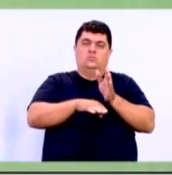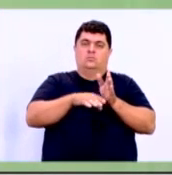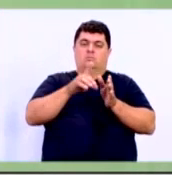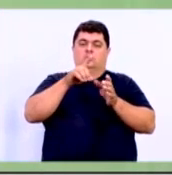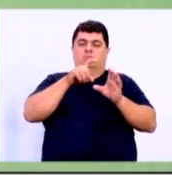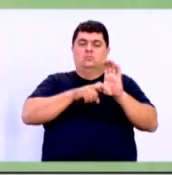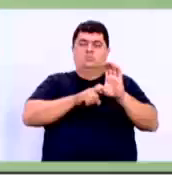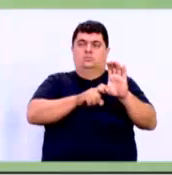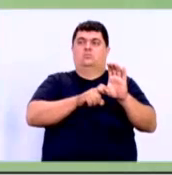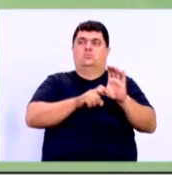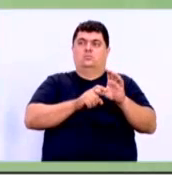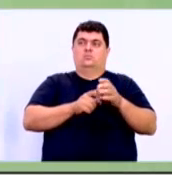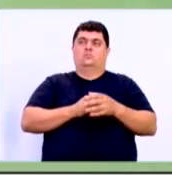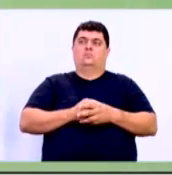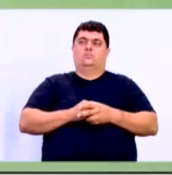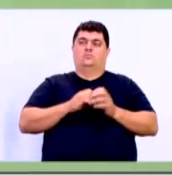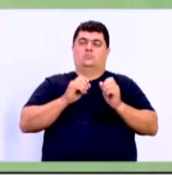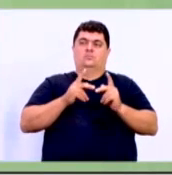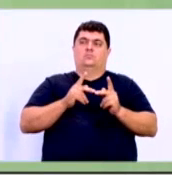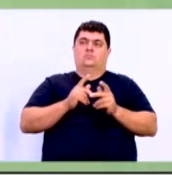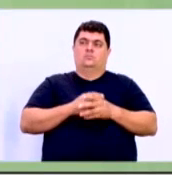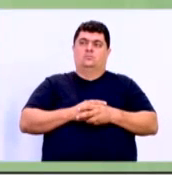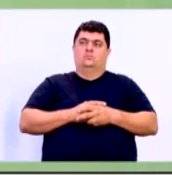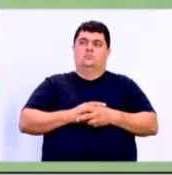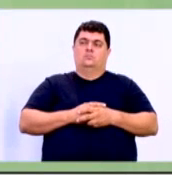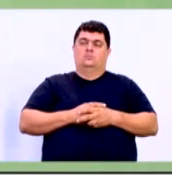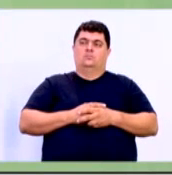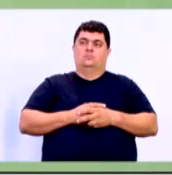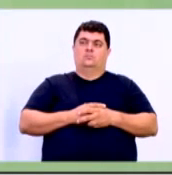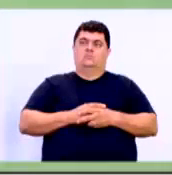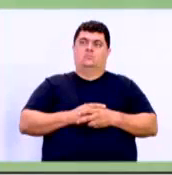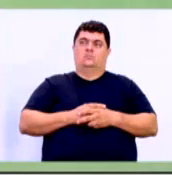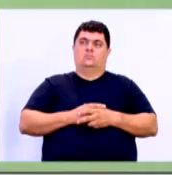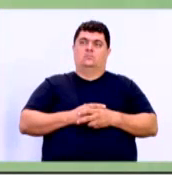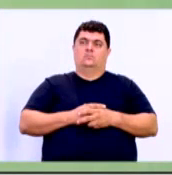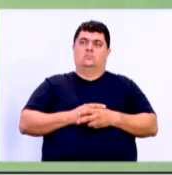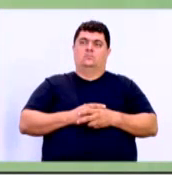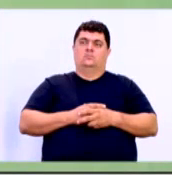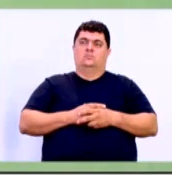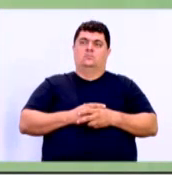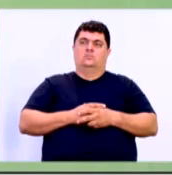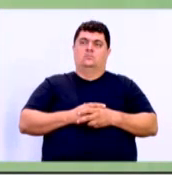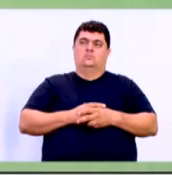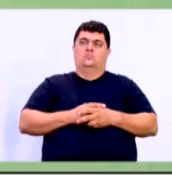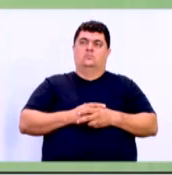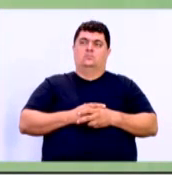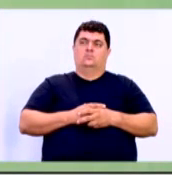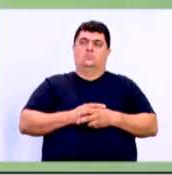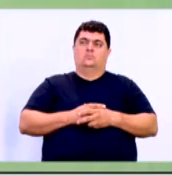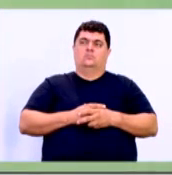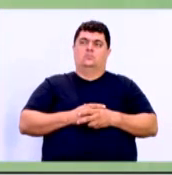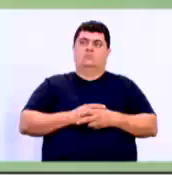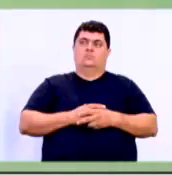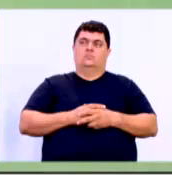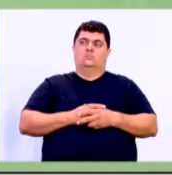menos despesa, certo? Então, receita menos